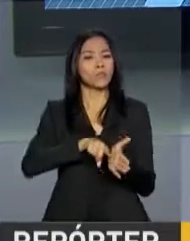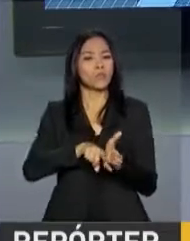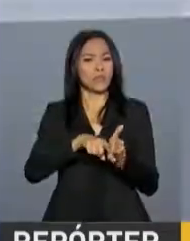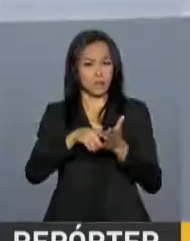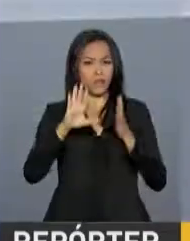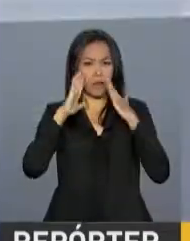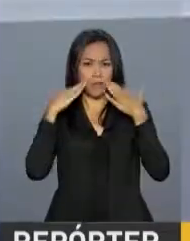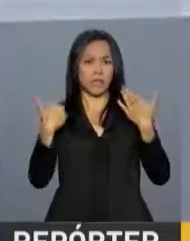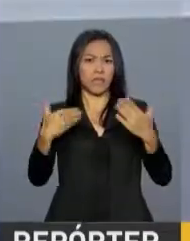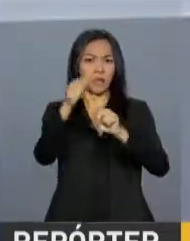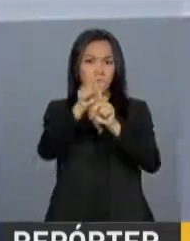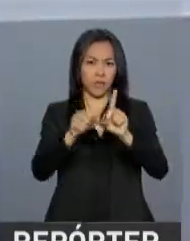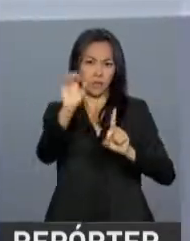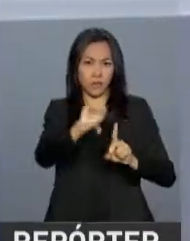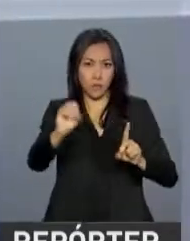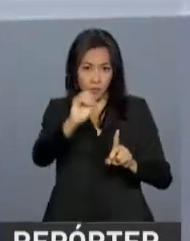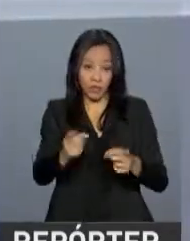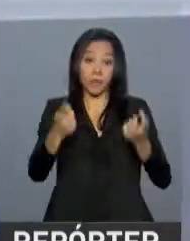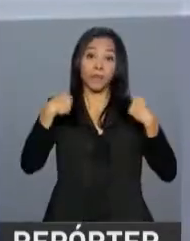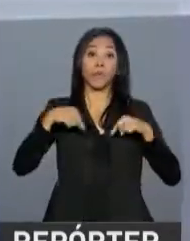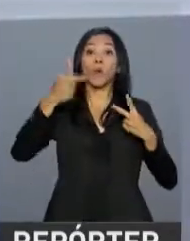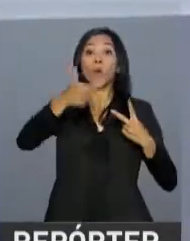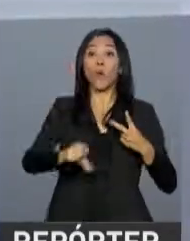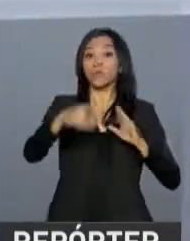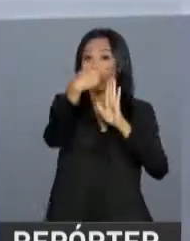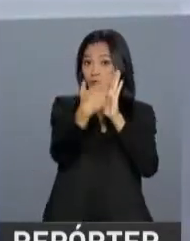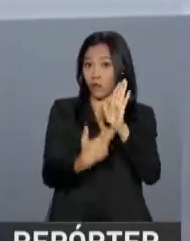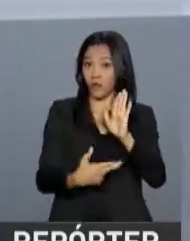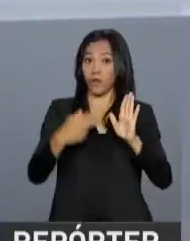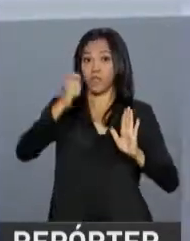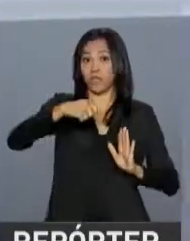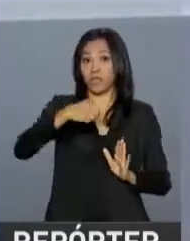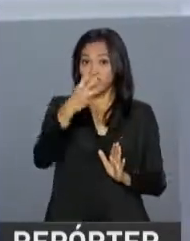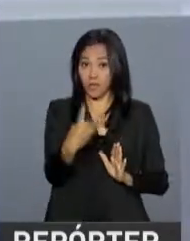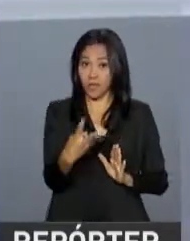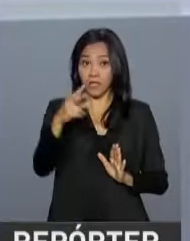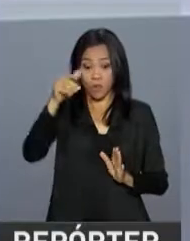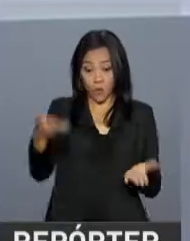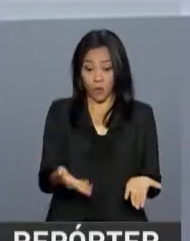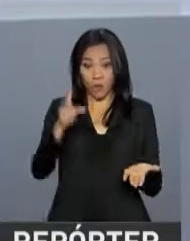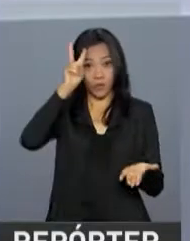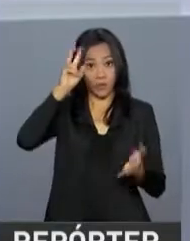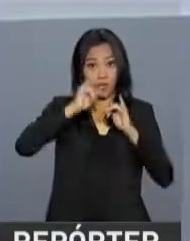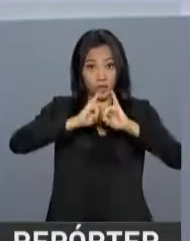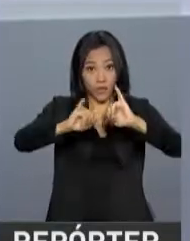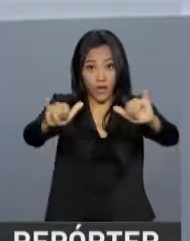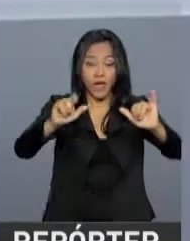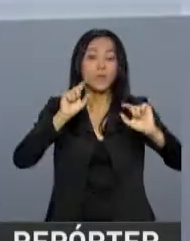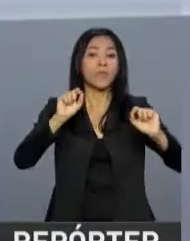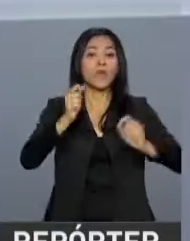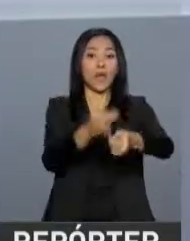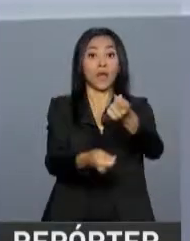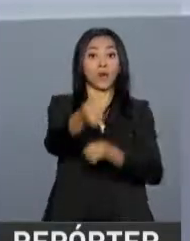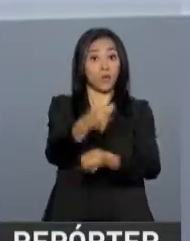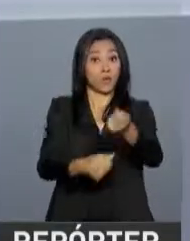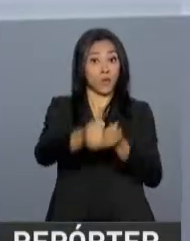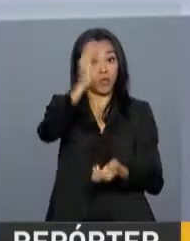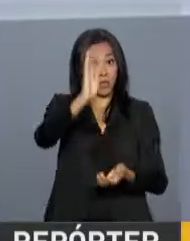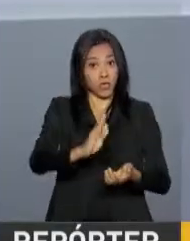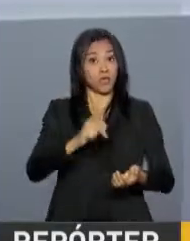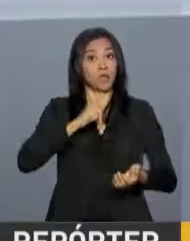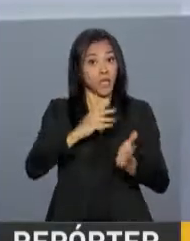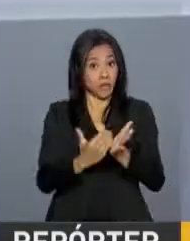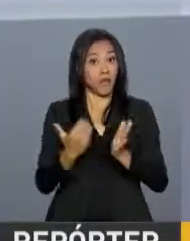outubro de acordo com relatório trimestral divulgado nesta segunda feira a previsão é que a economia do brasil tenha avançado